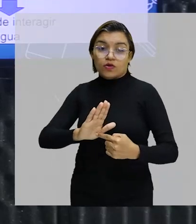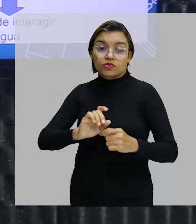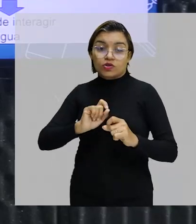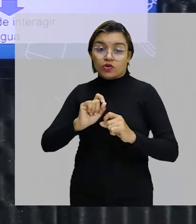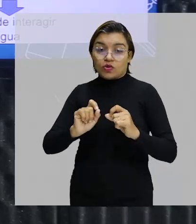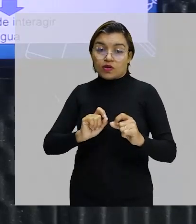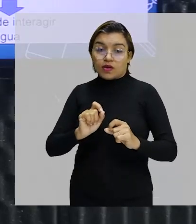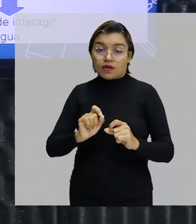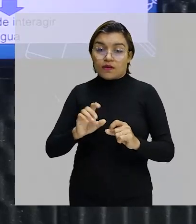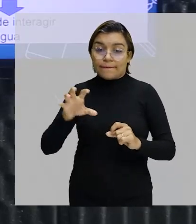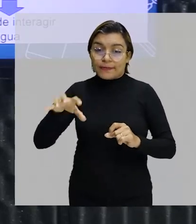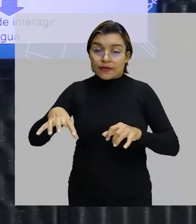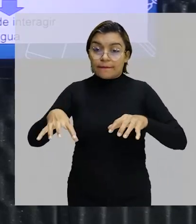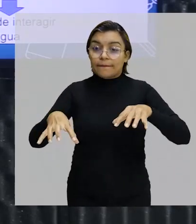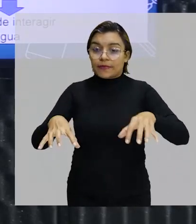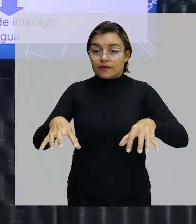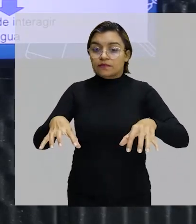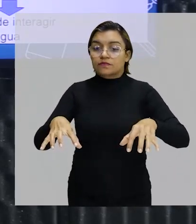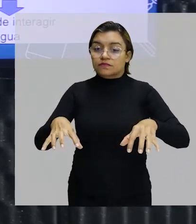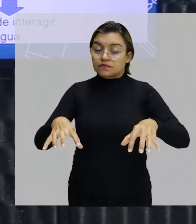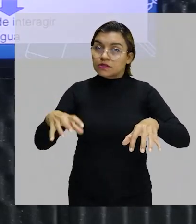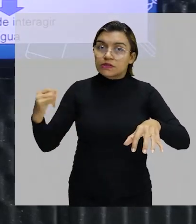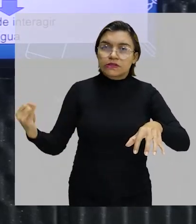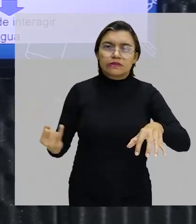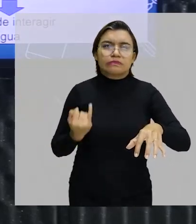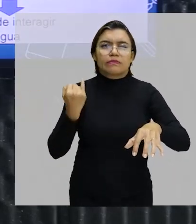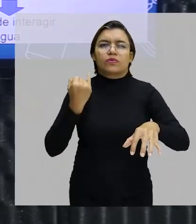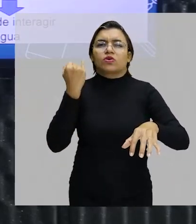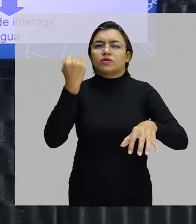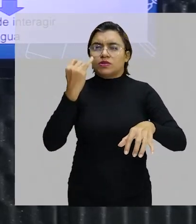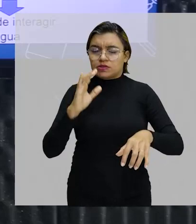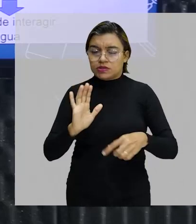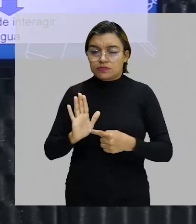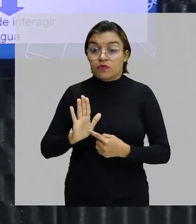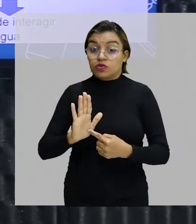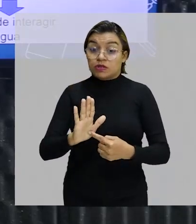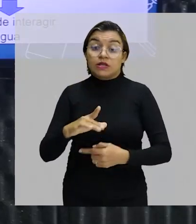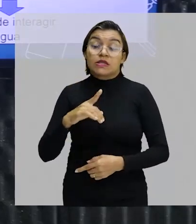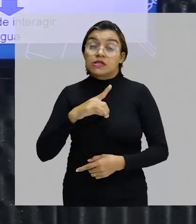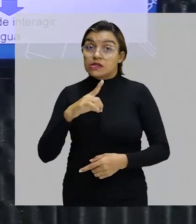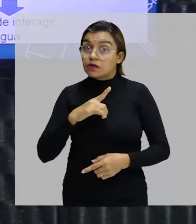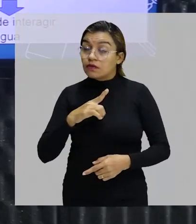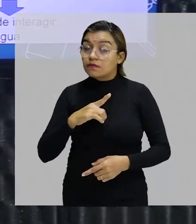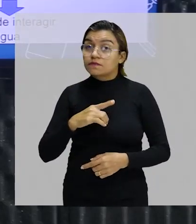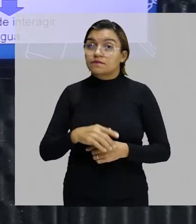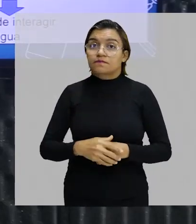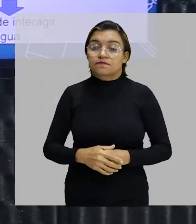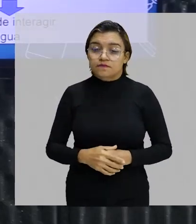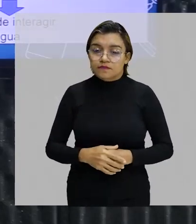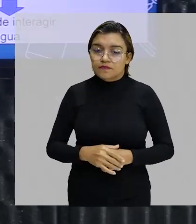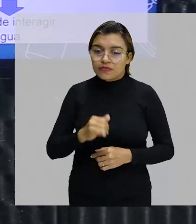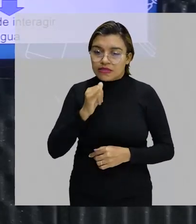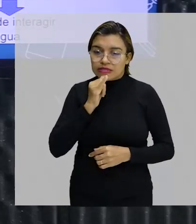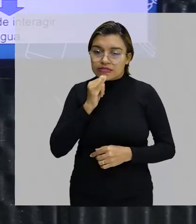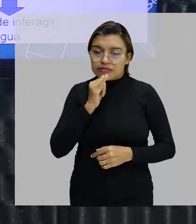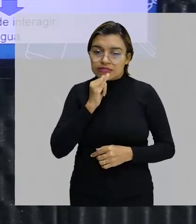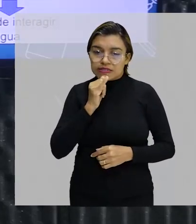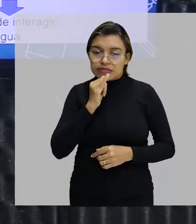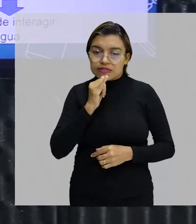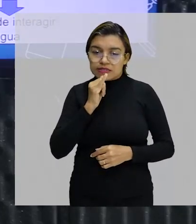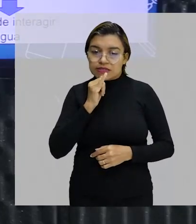duas regiões, certo? Importantíssimas para a sua utilização como um sabão ou